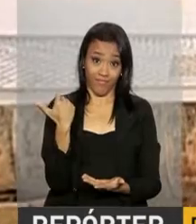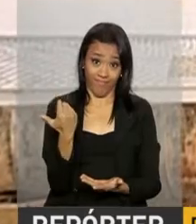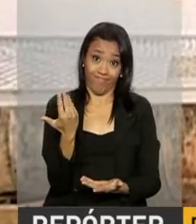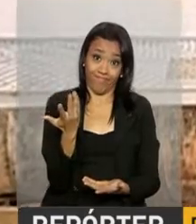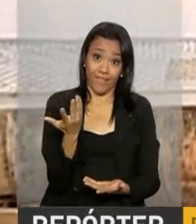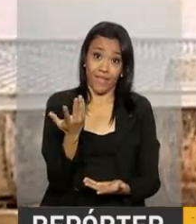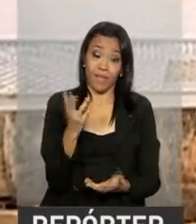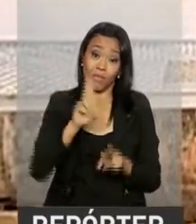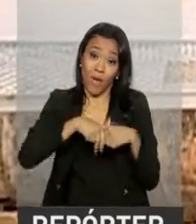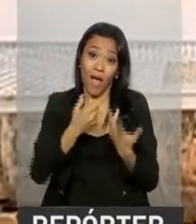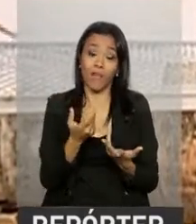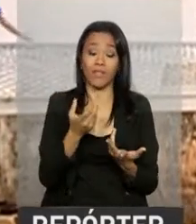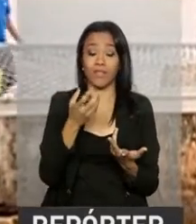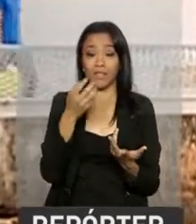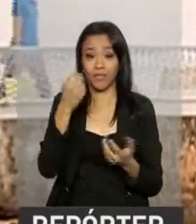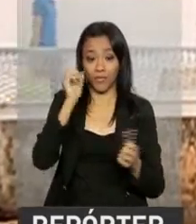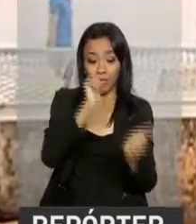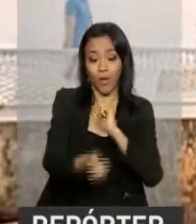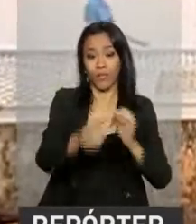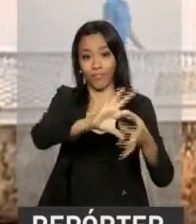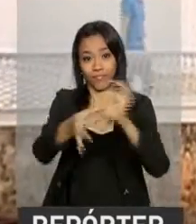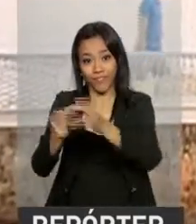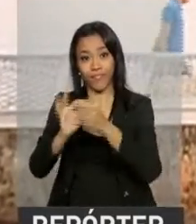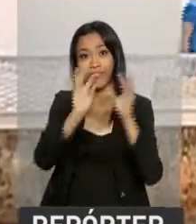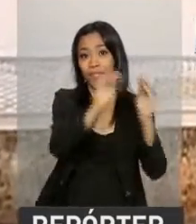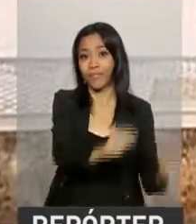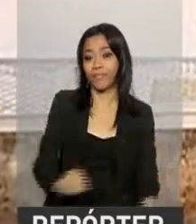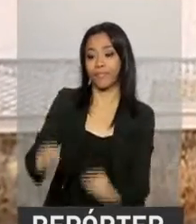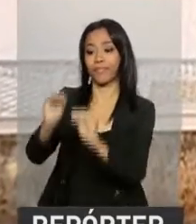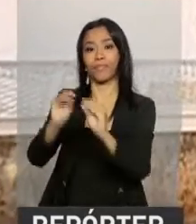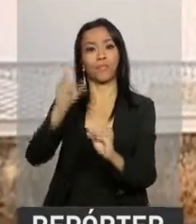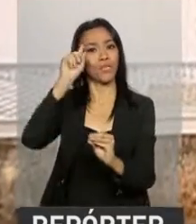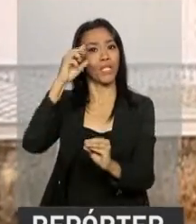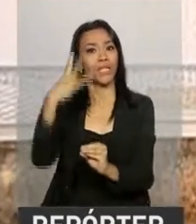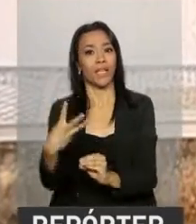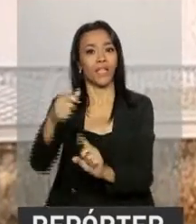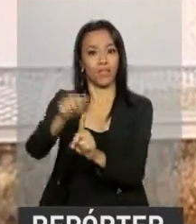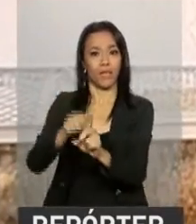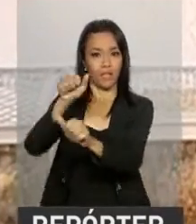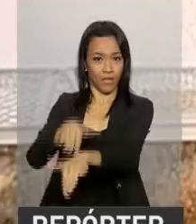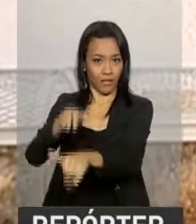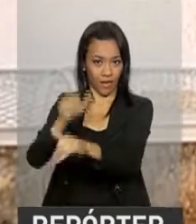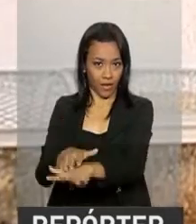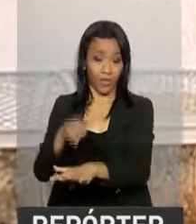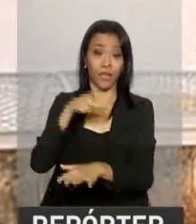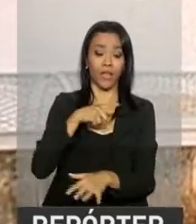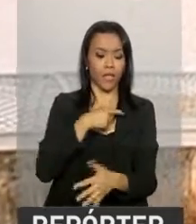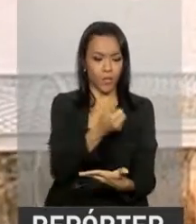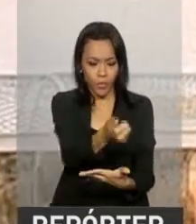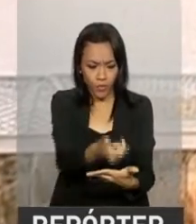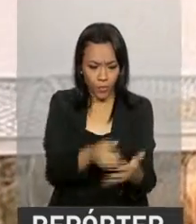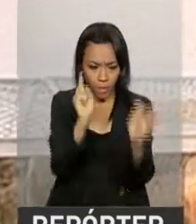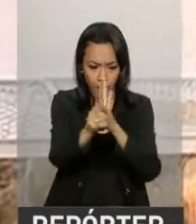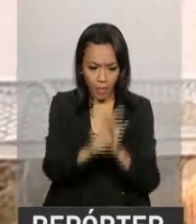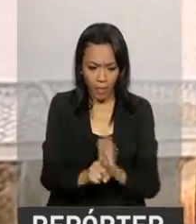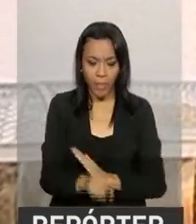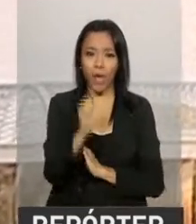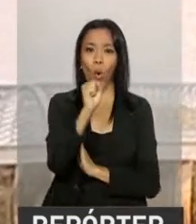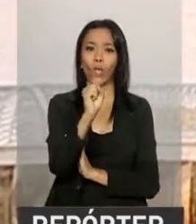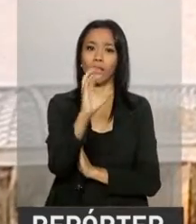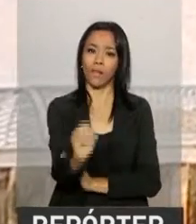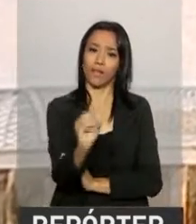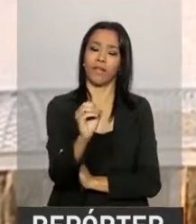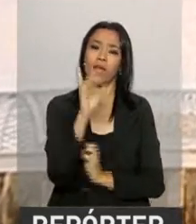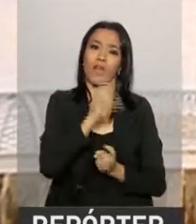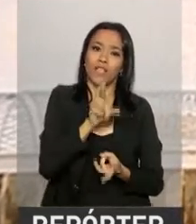das Olimpíadas foi adiado para o dia 3 de setembro. Essa edição do simulado ela tem 80 questões que os estudantes devem resolver